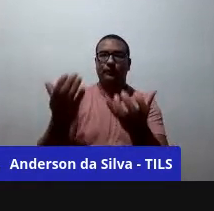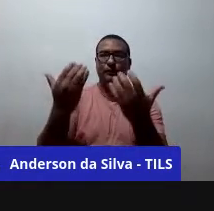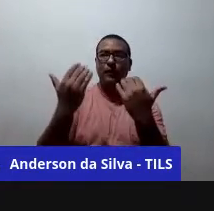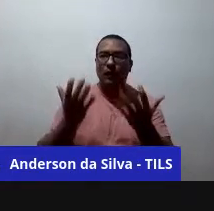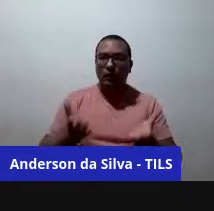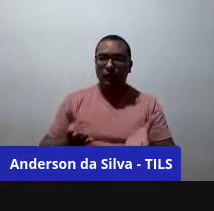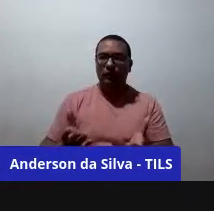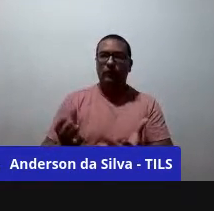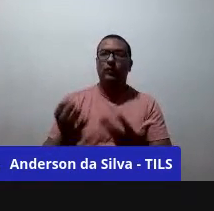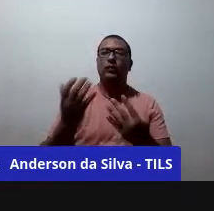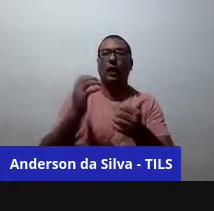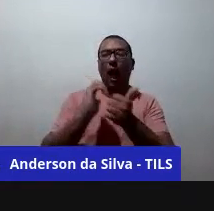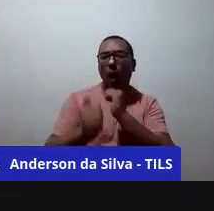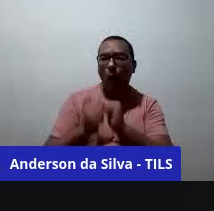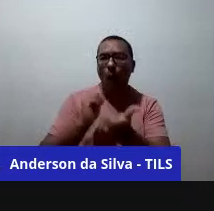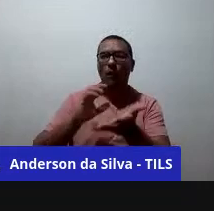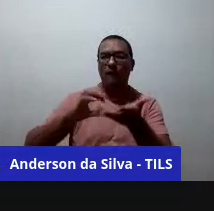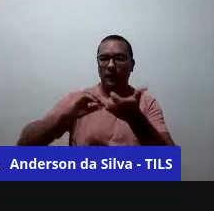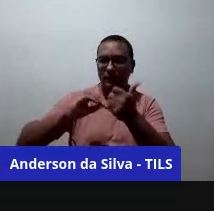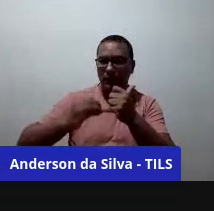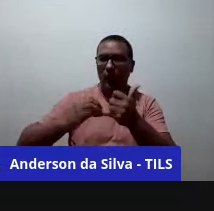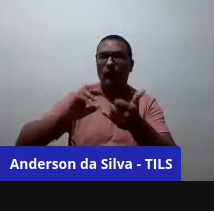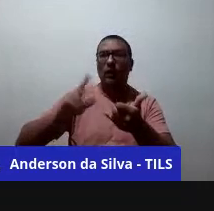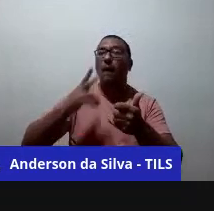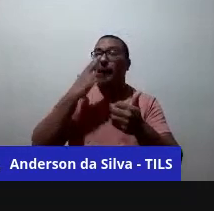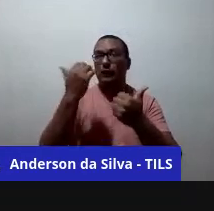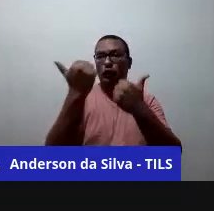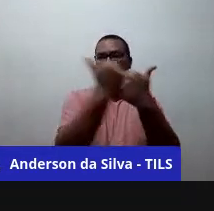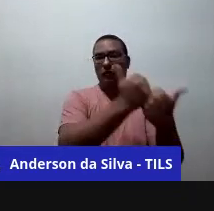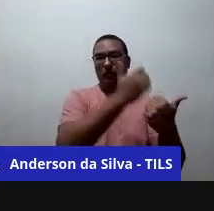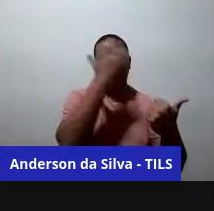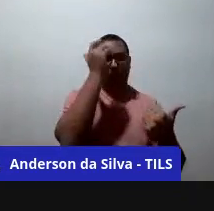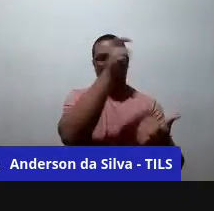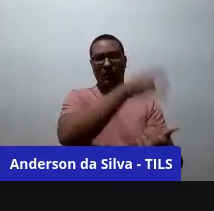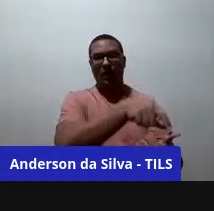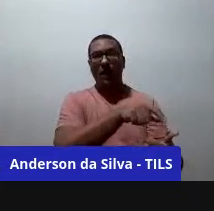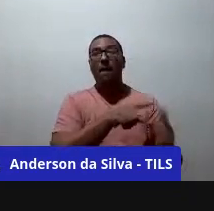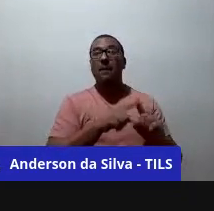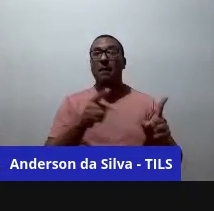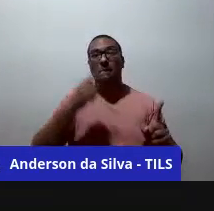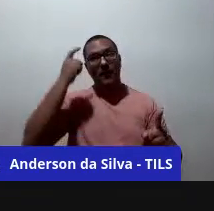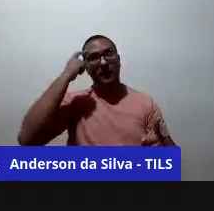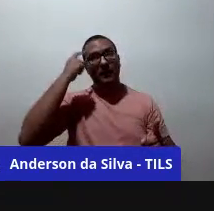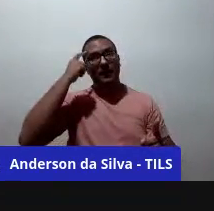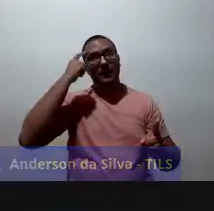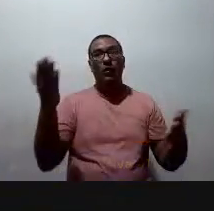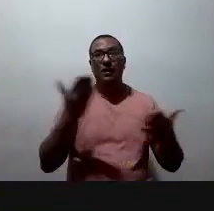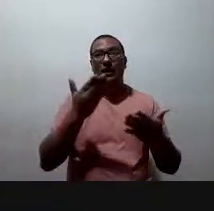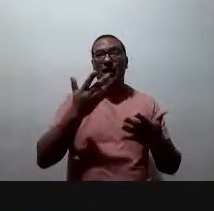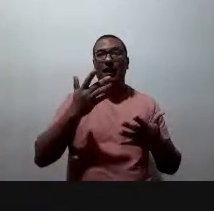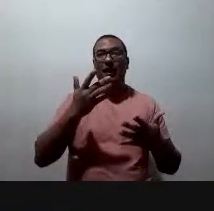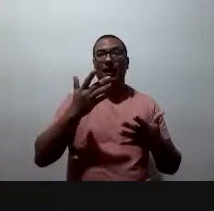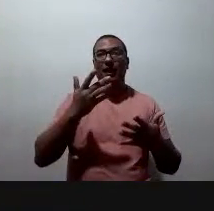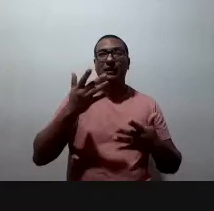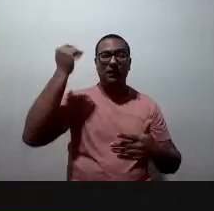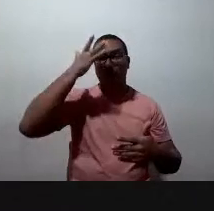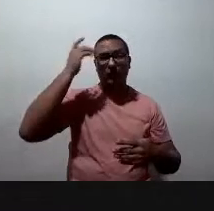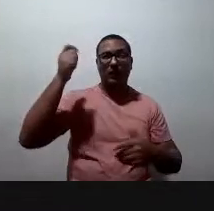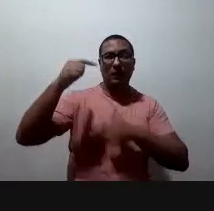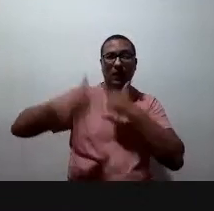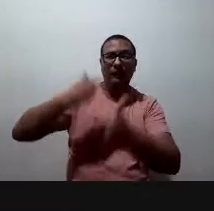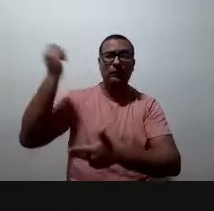É fácil você dizer que a máquina substitui o humano, mas olha quanta gente que não precisa mais estar sob o sol,